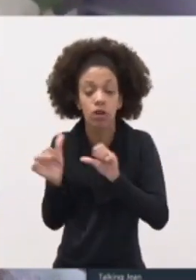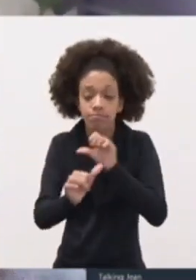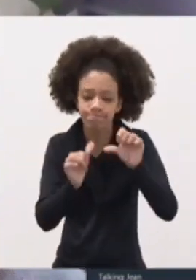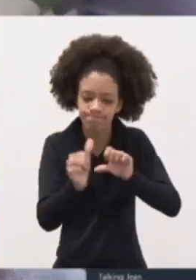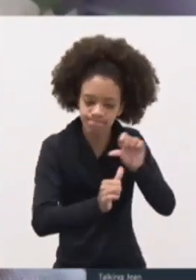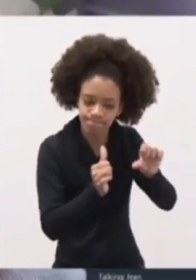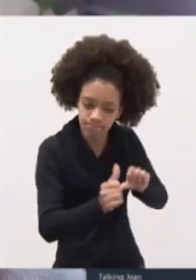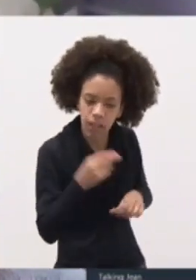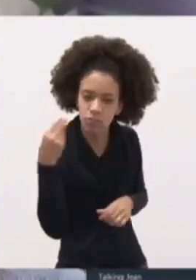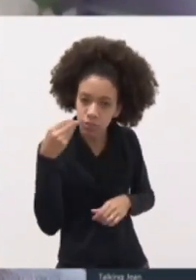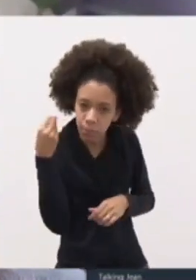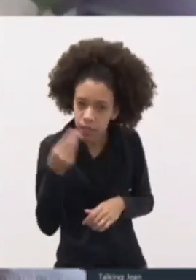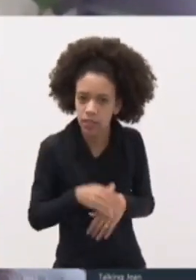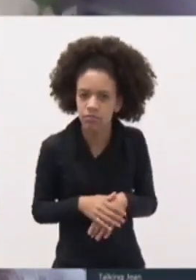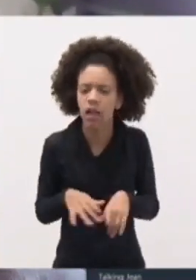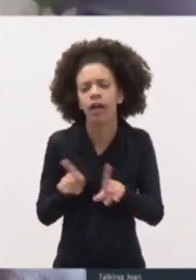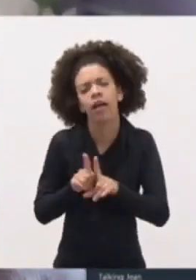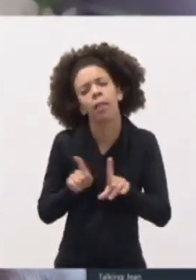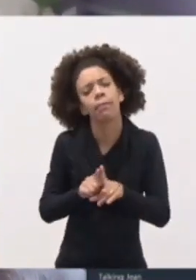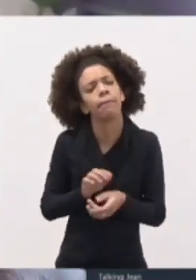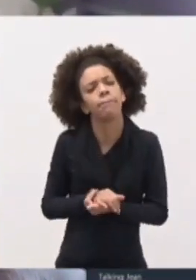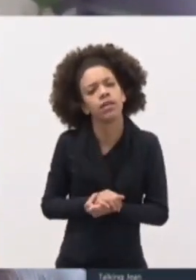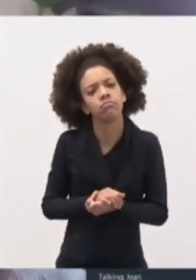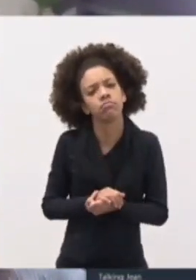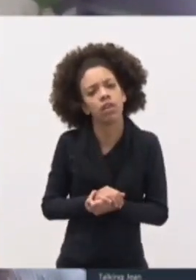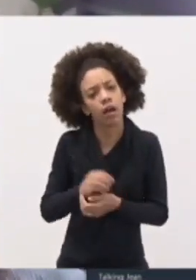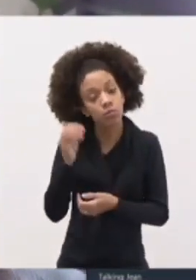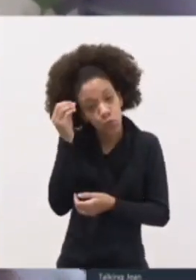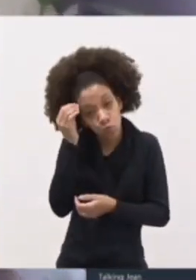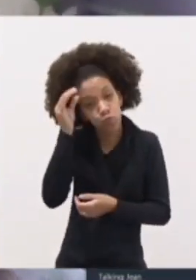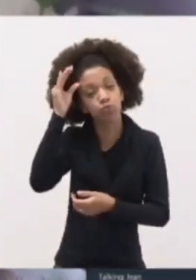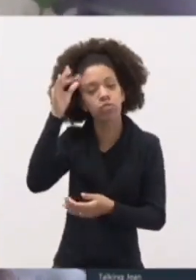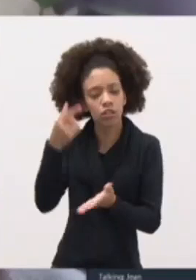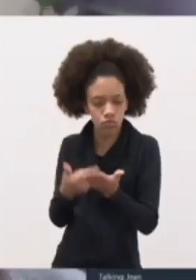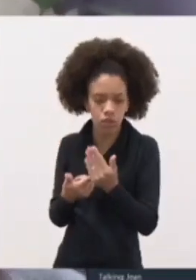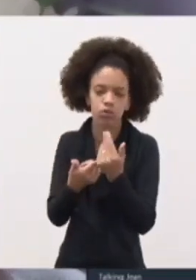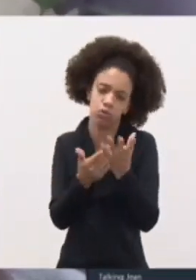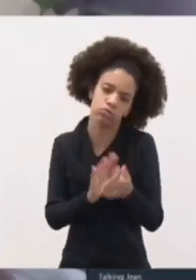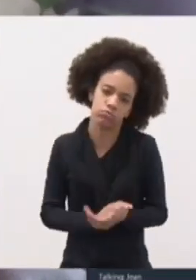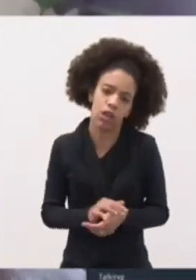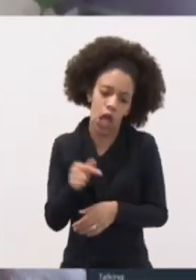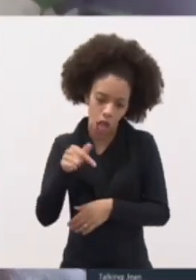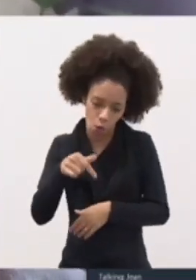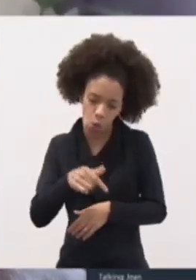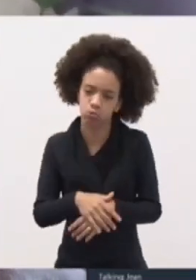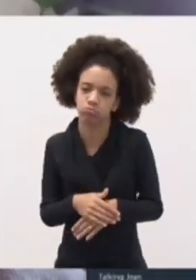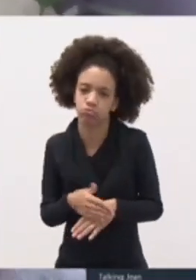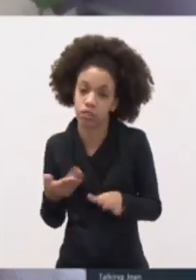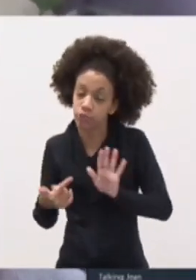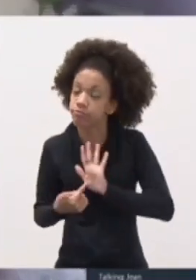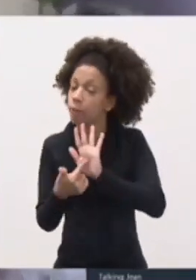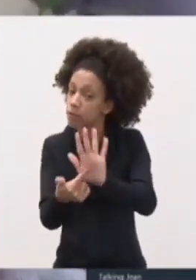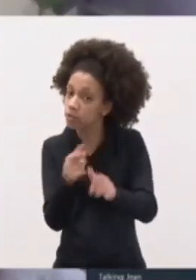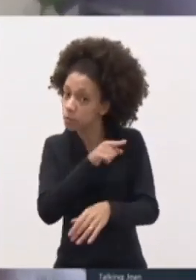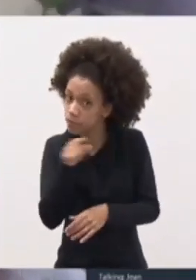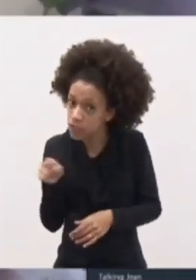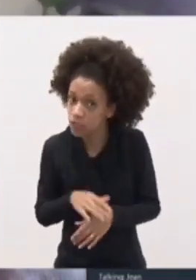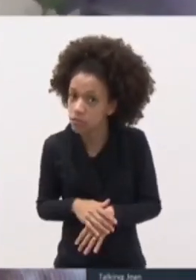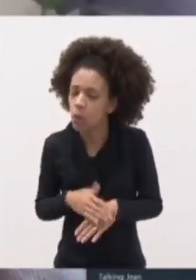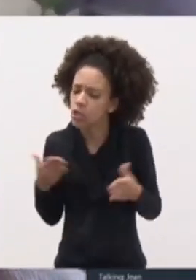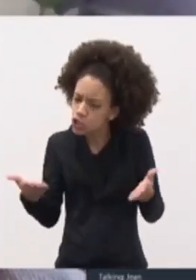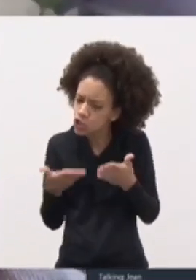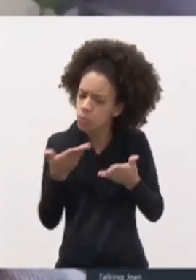né? Leve conhecimentos de tecnologia, o que a gente está fazendo aqui, e estimule essa troca,